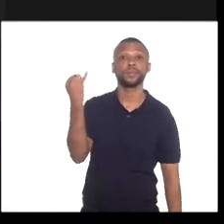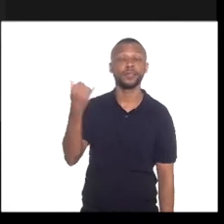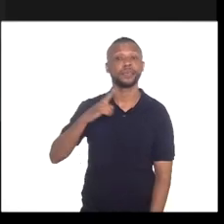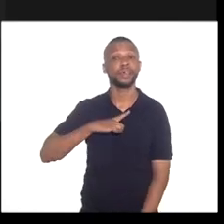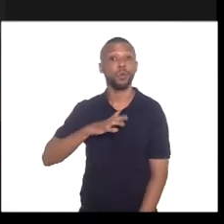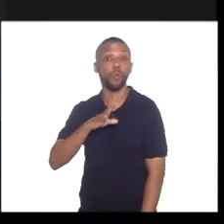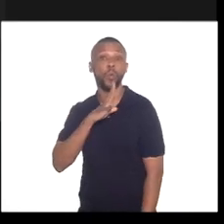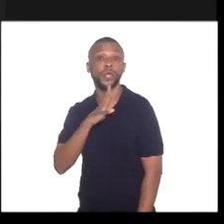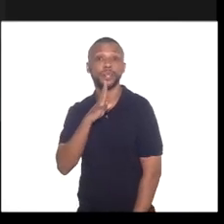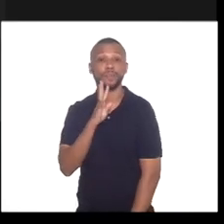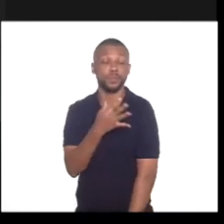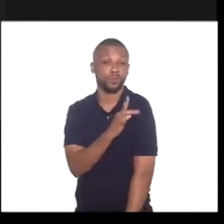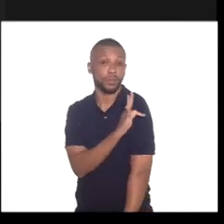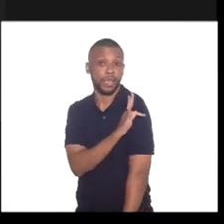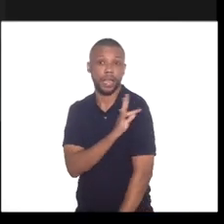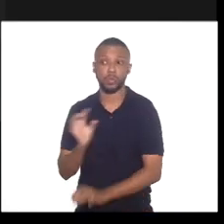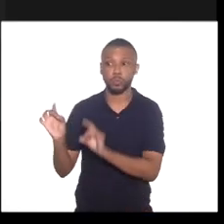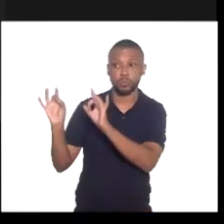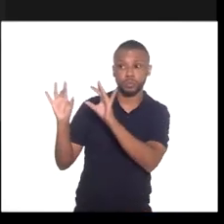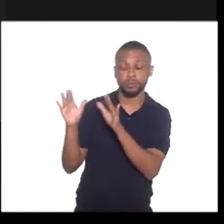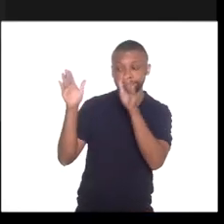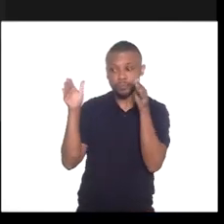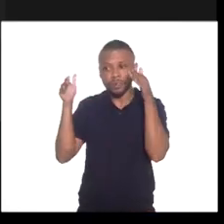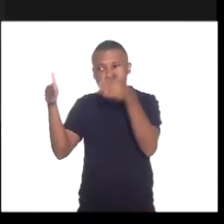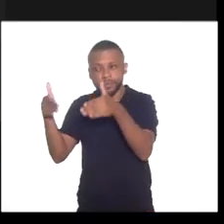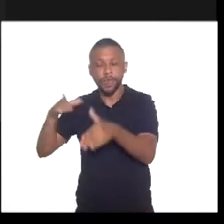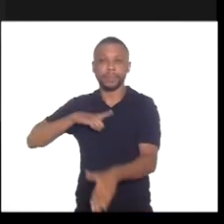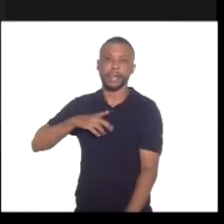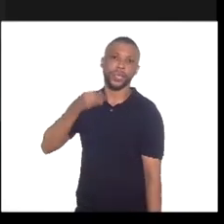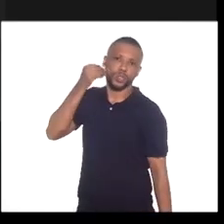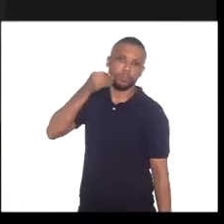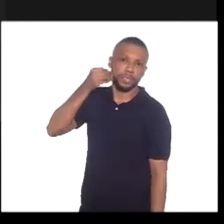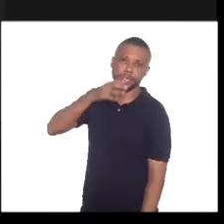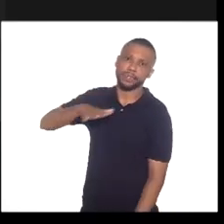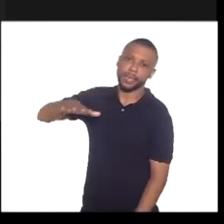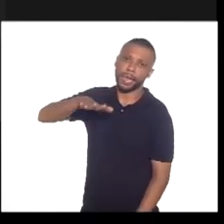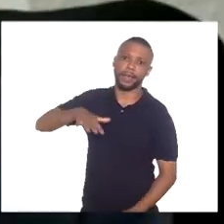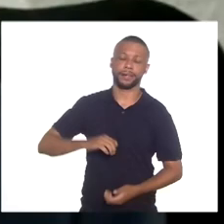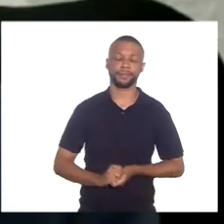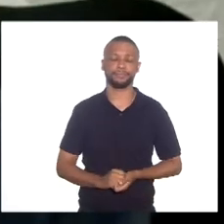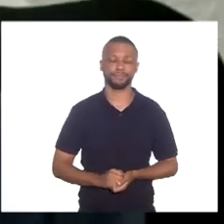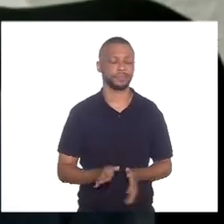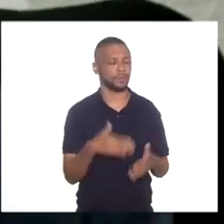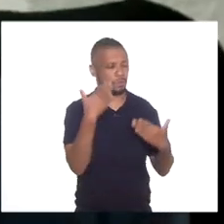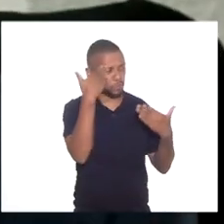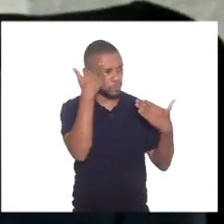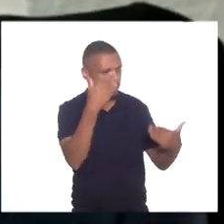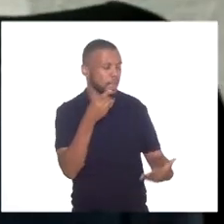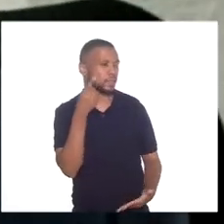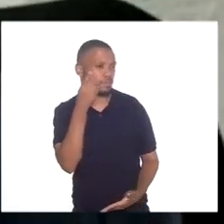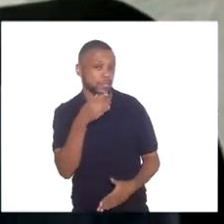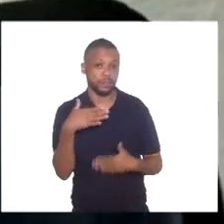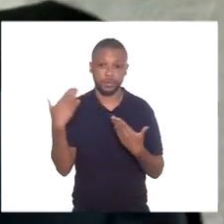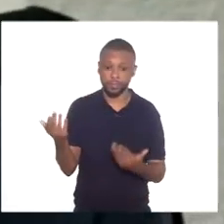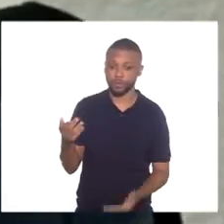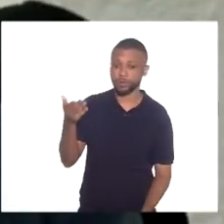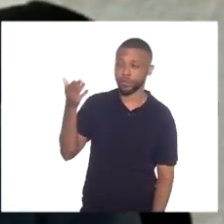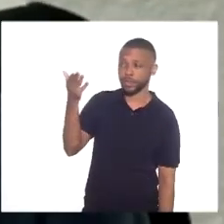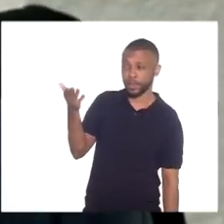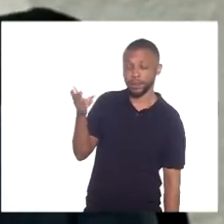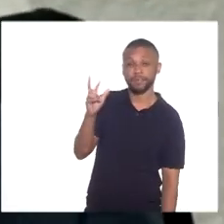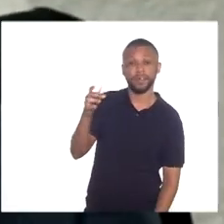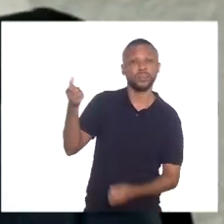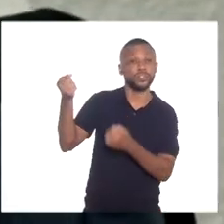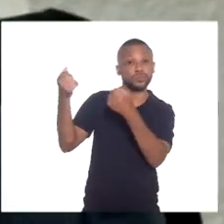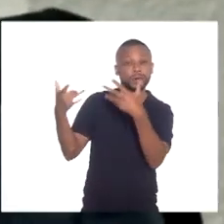técnico específico que ela tem da área. Obrigado, deputado. Bom, só explicar um pouquinho sobre a assessoria